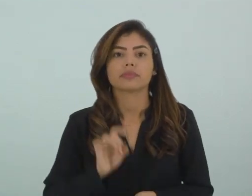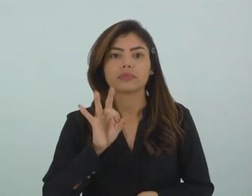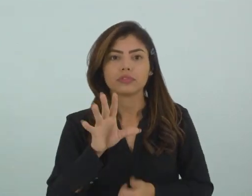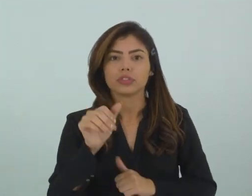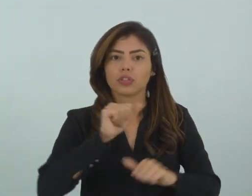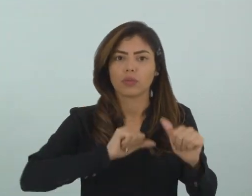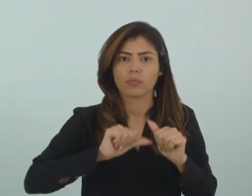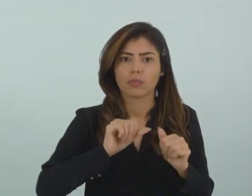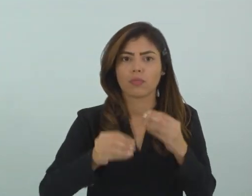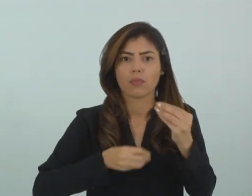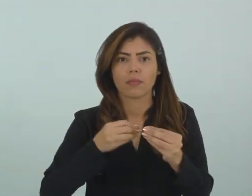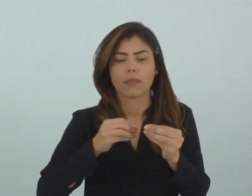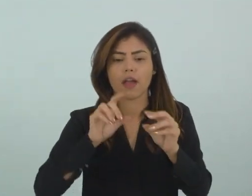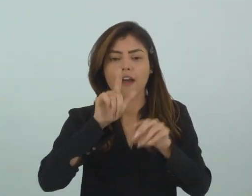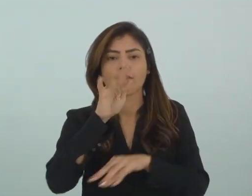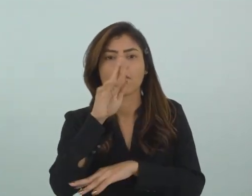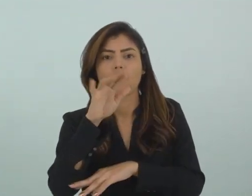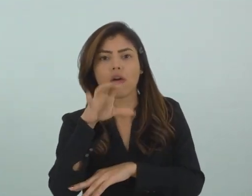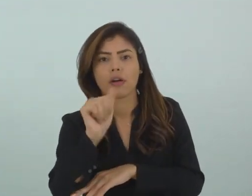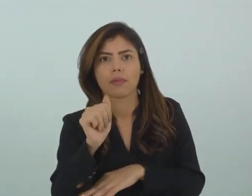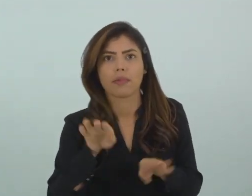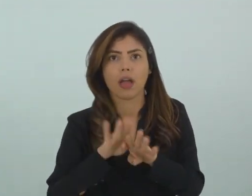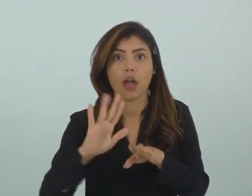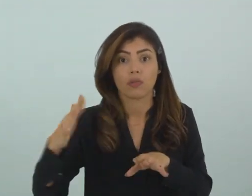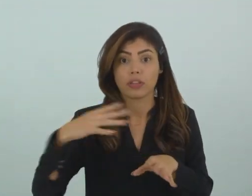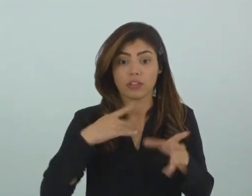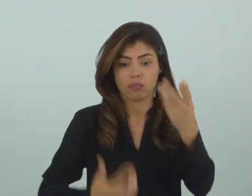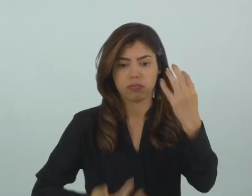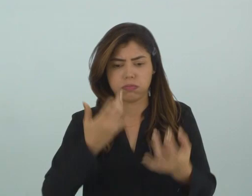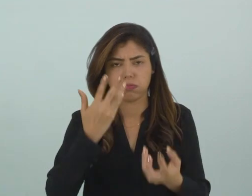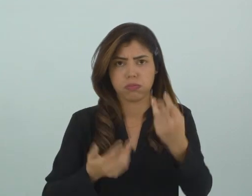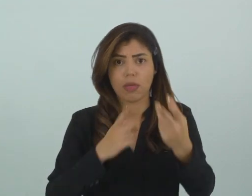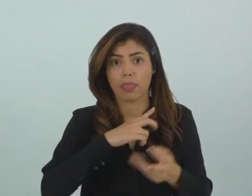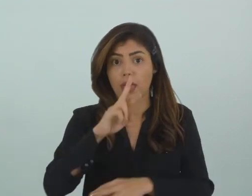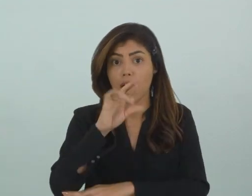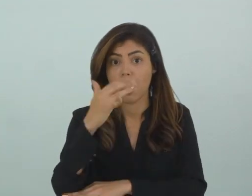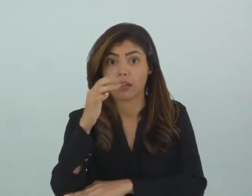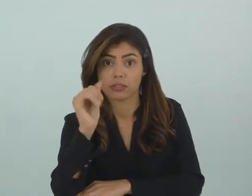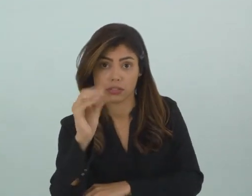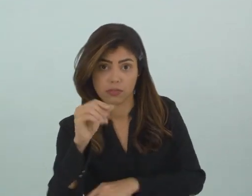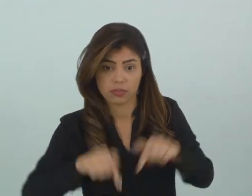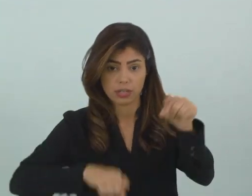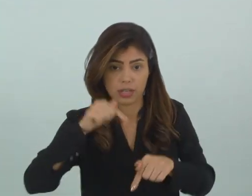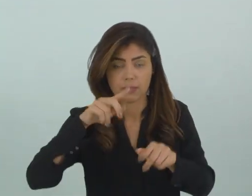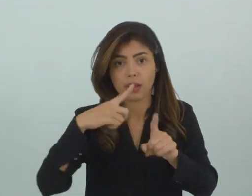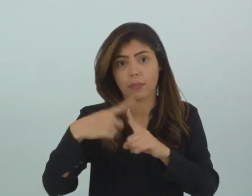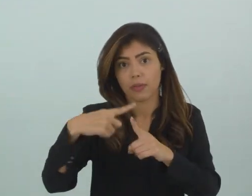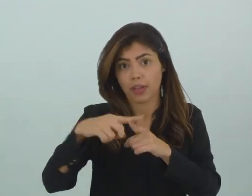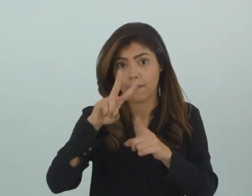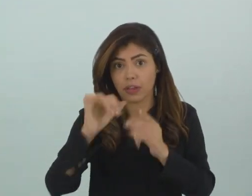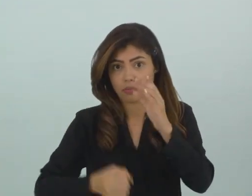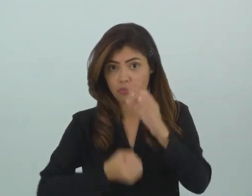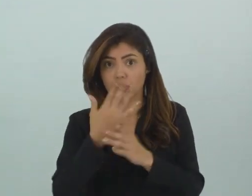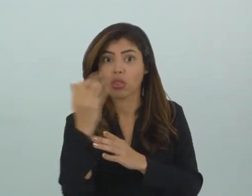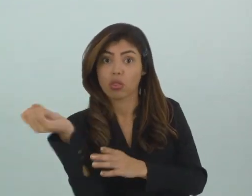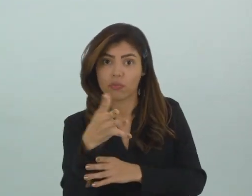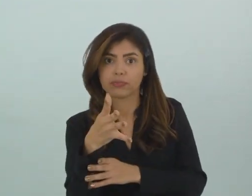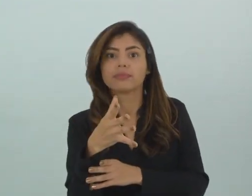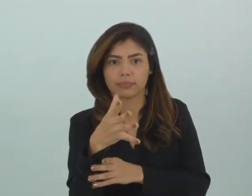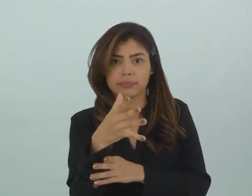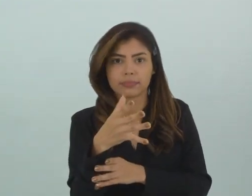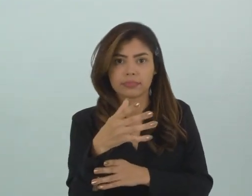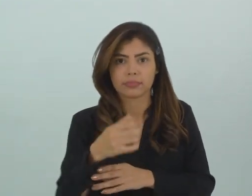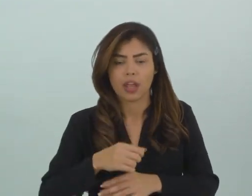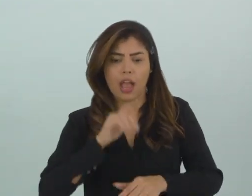Quando a gente queima o papel, não. A gente tem uma reação química, porque vai produzir novas substâncias, vai produzir gases, e